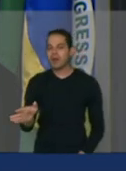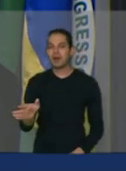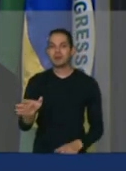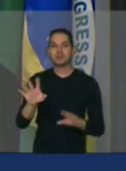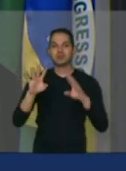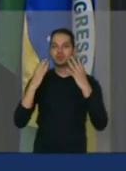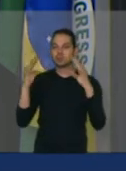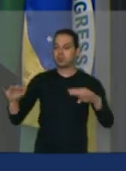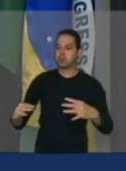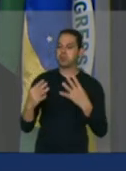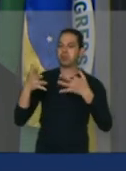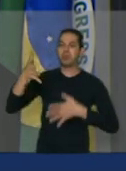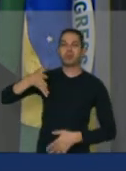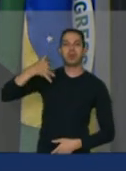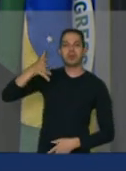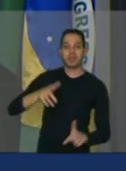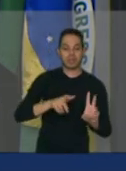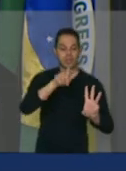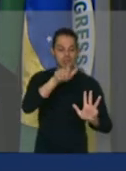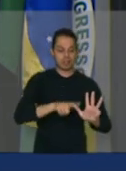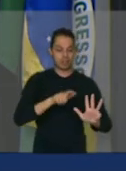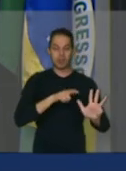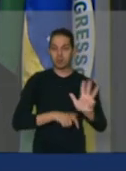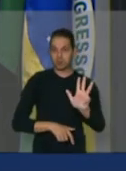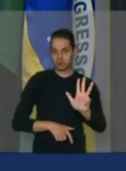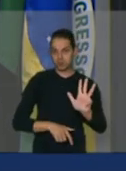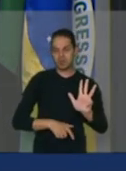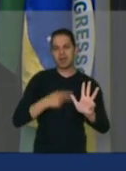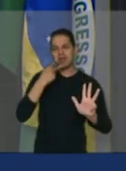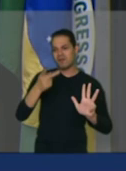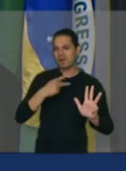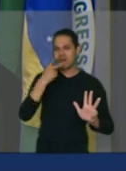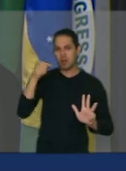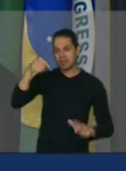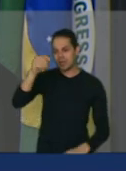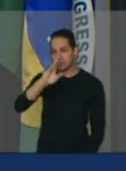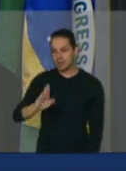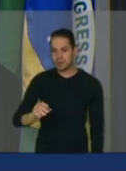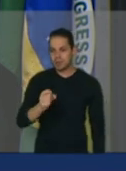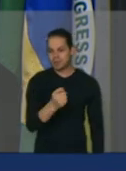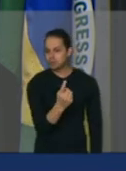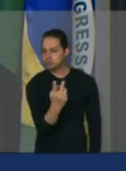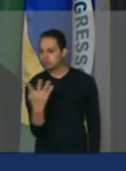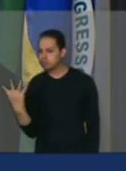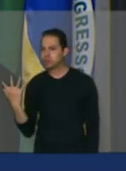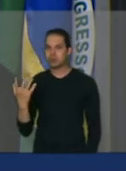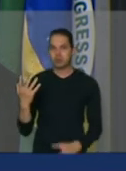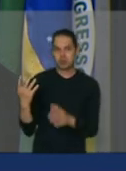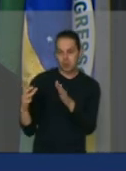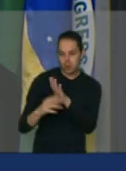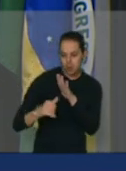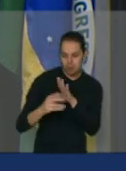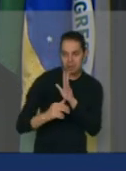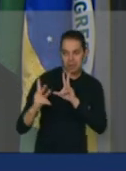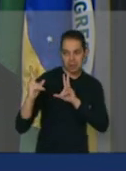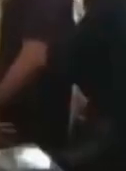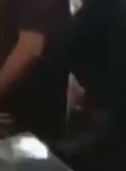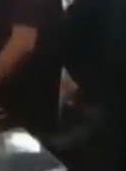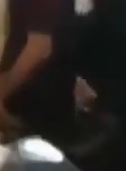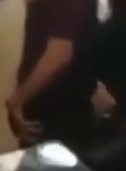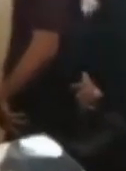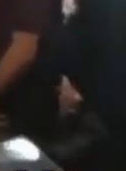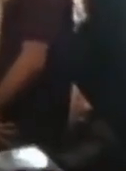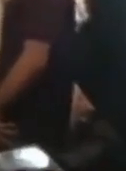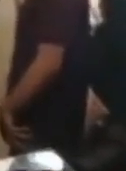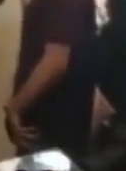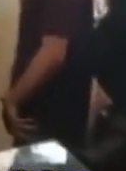para essas suas exposições. Ele disse que existem milhões de brasileiros que não roubaram como ele, que não cometeram crime como ele.